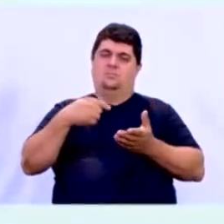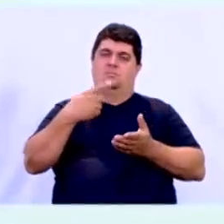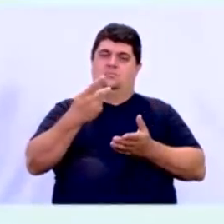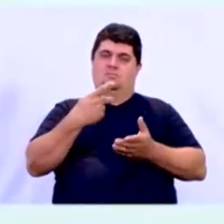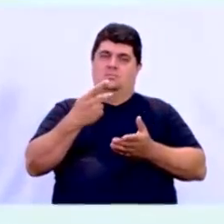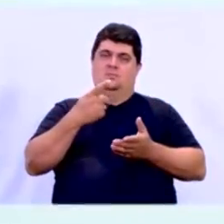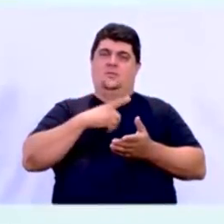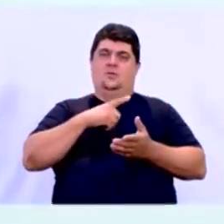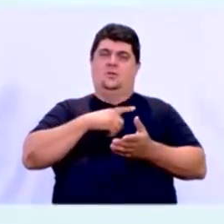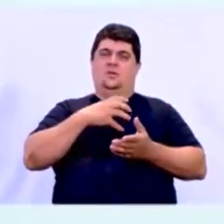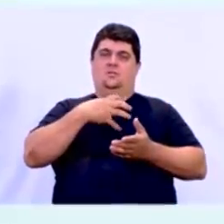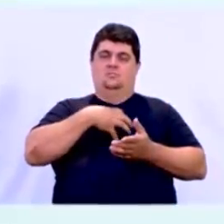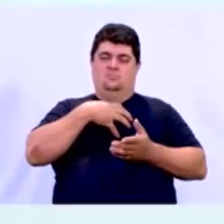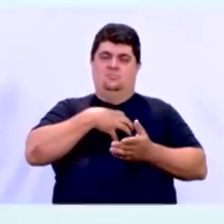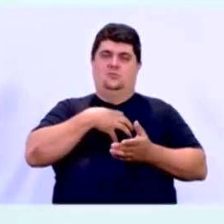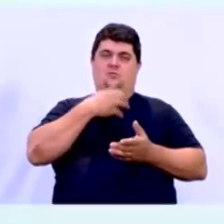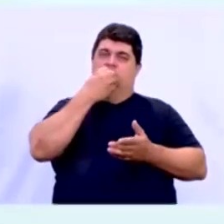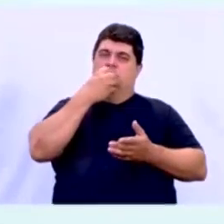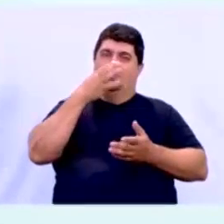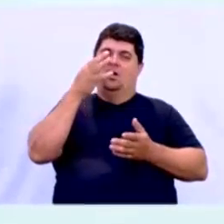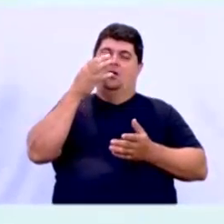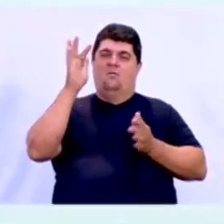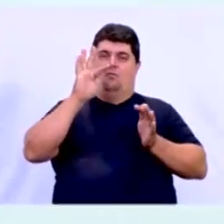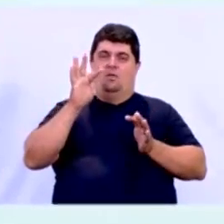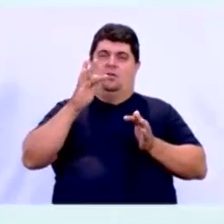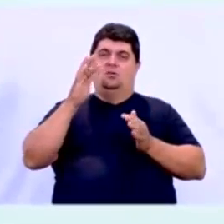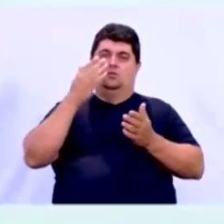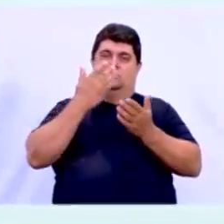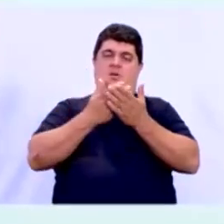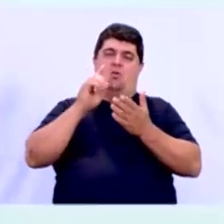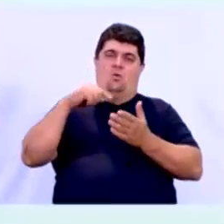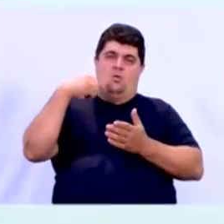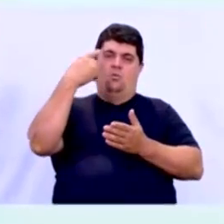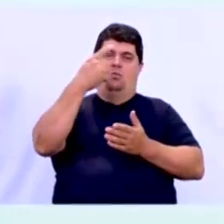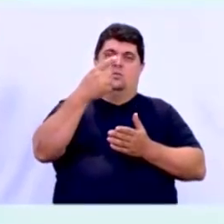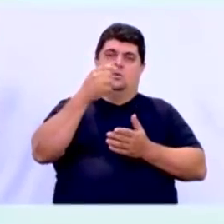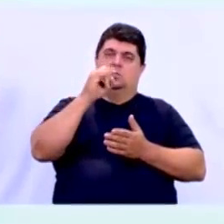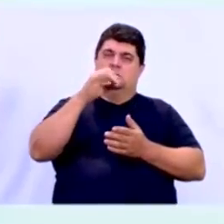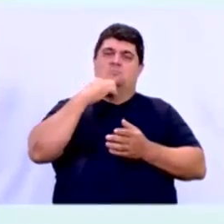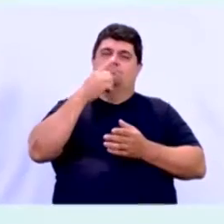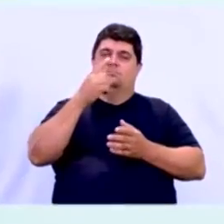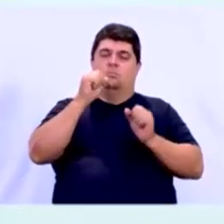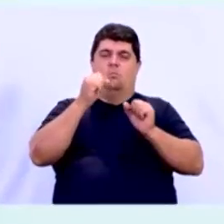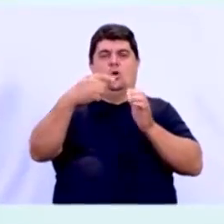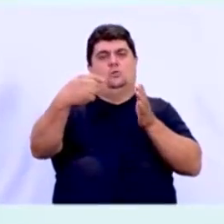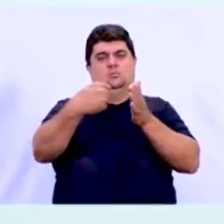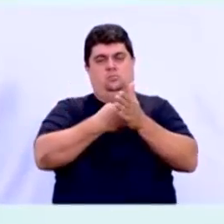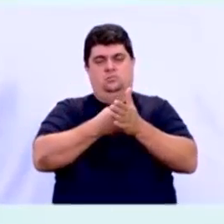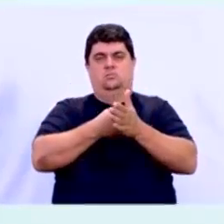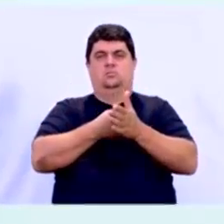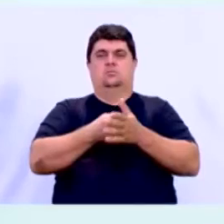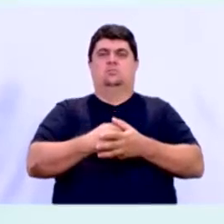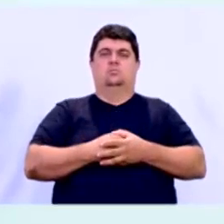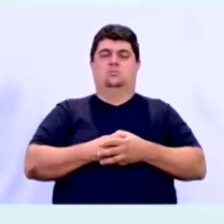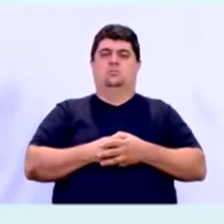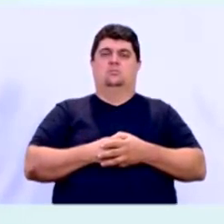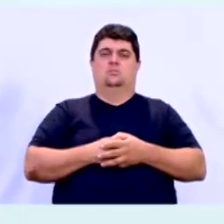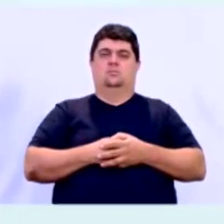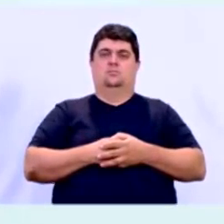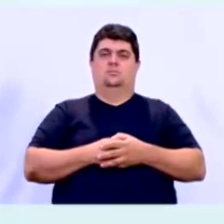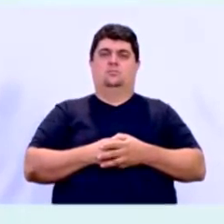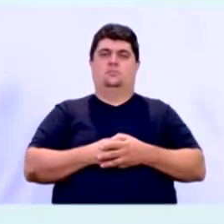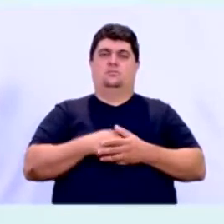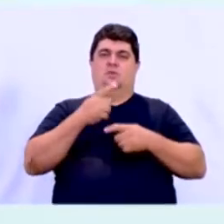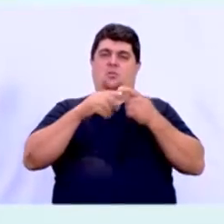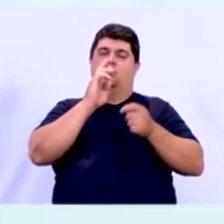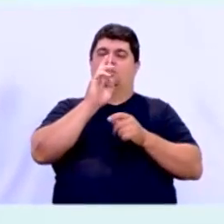vocês estejam dispostos, né, bastante animados para a próxima aula, e em caso de dúvidas, deixem no questionário lá no fórum, que